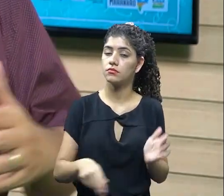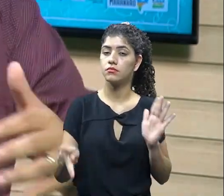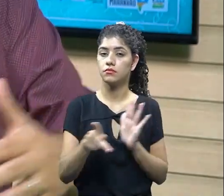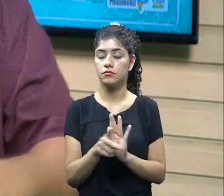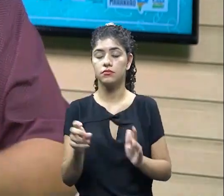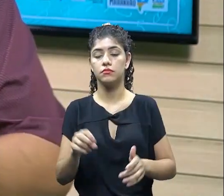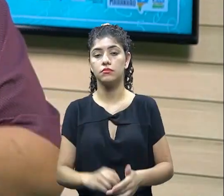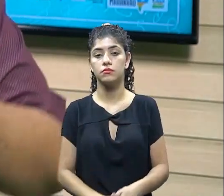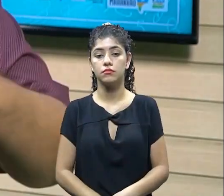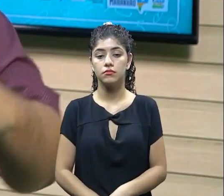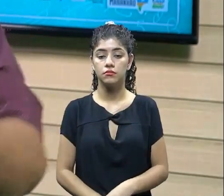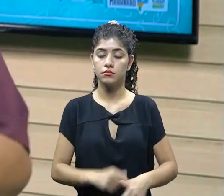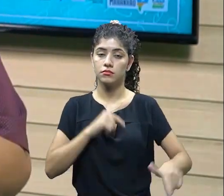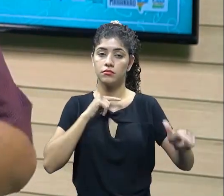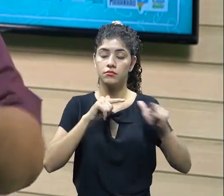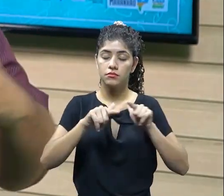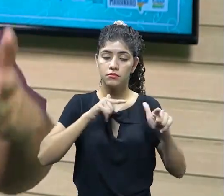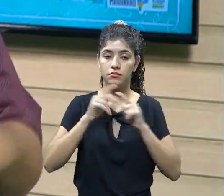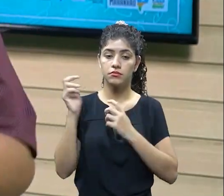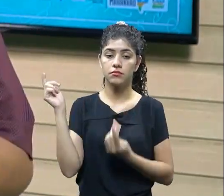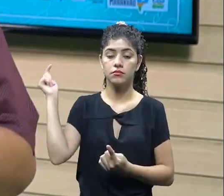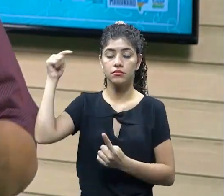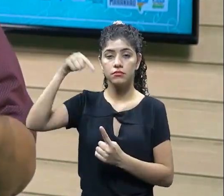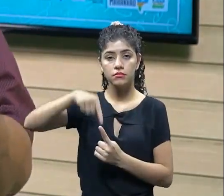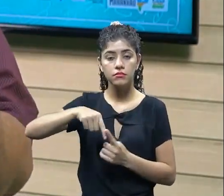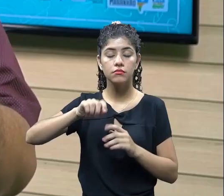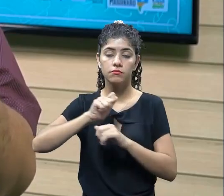contas. Então, eu trabalho com esse tipo de objetivo